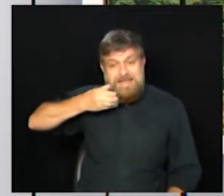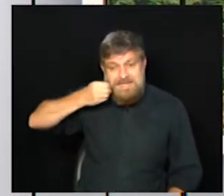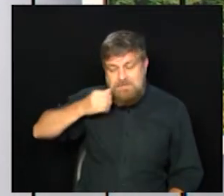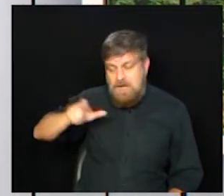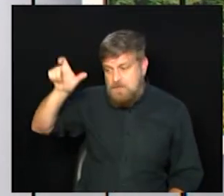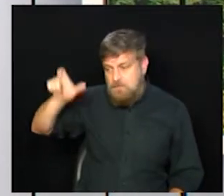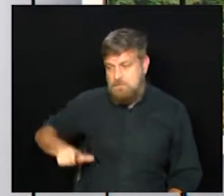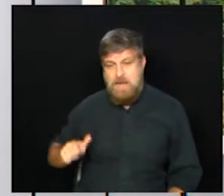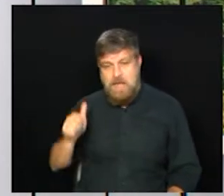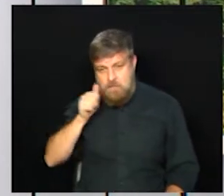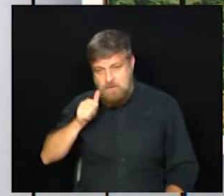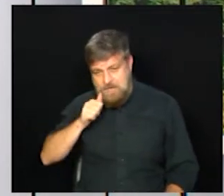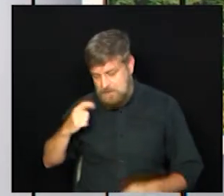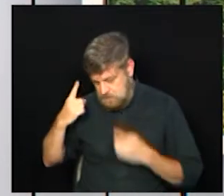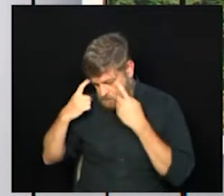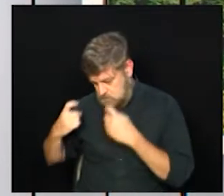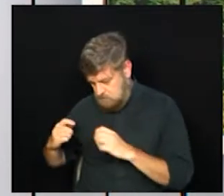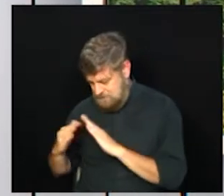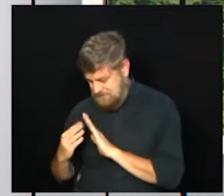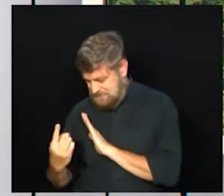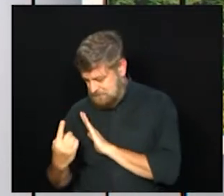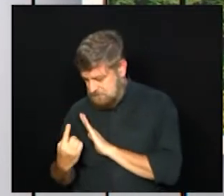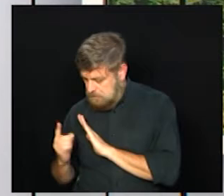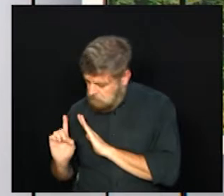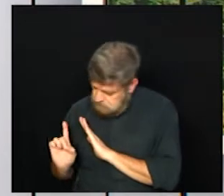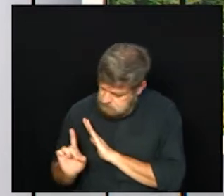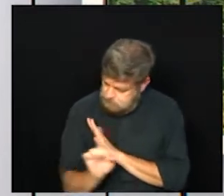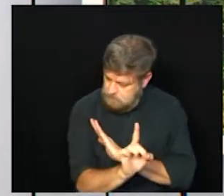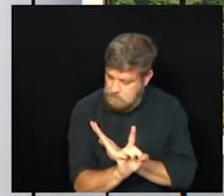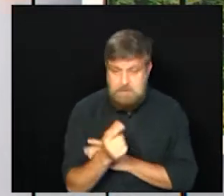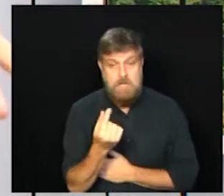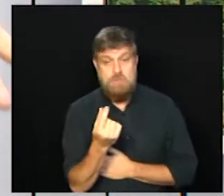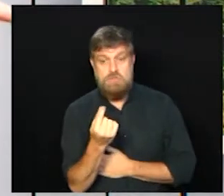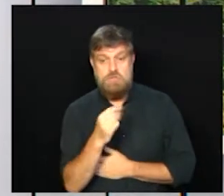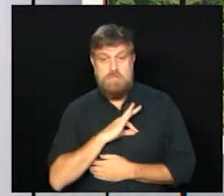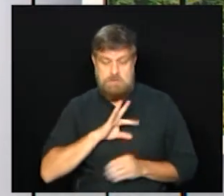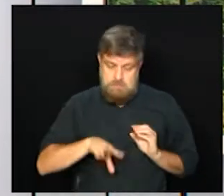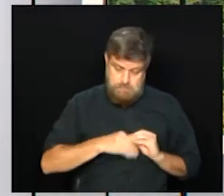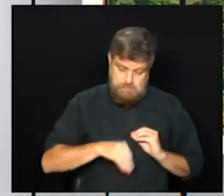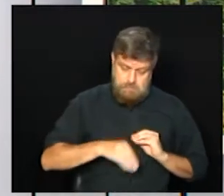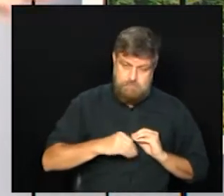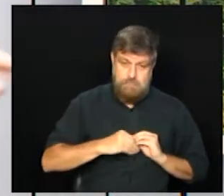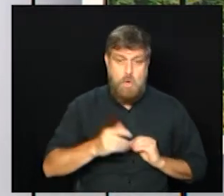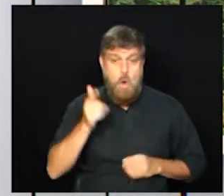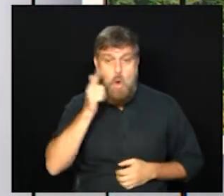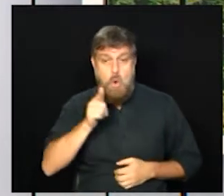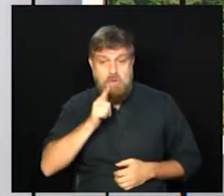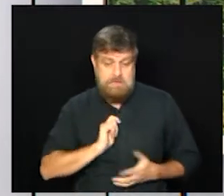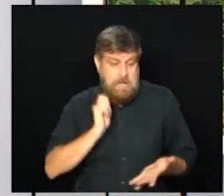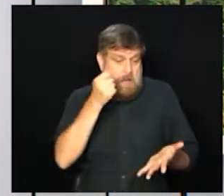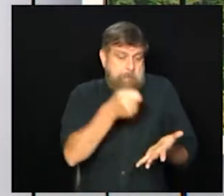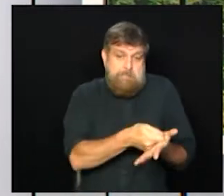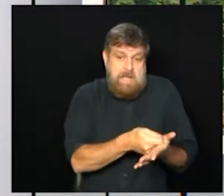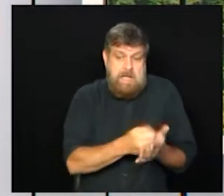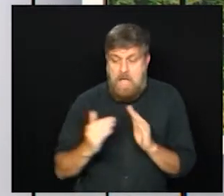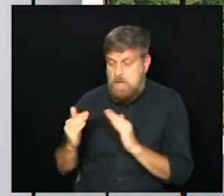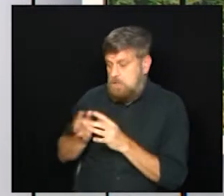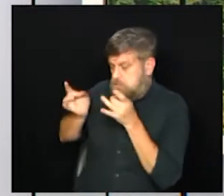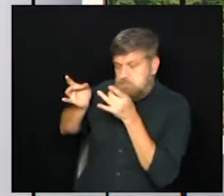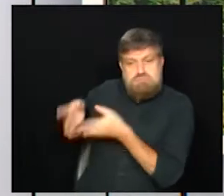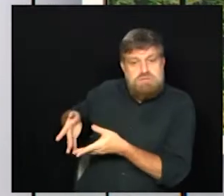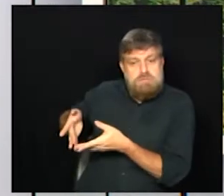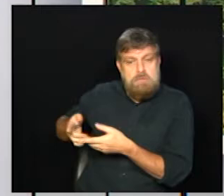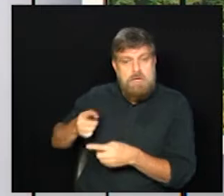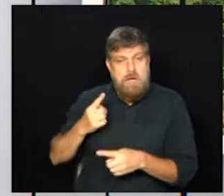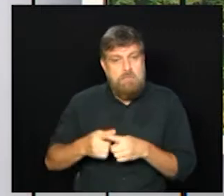as mulheres que estão em situação de violência possam complementar a renda e possam, né, sair de casa, sendo